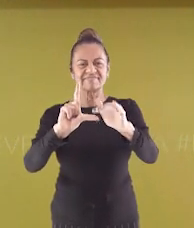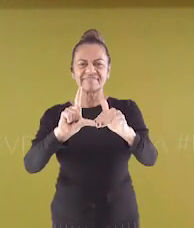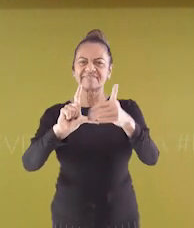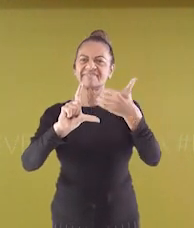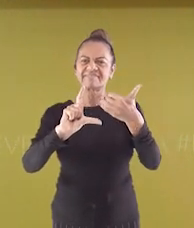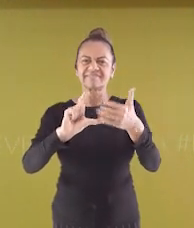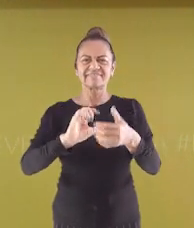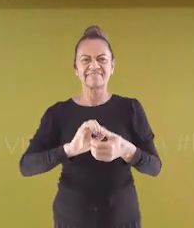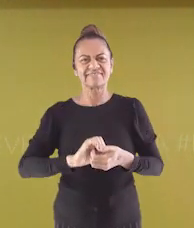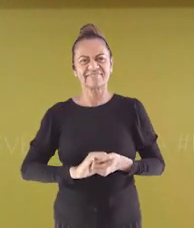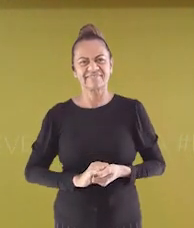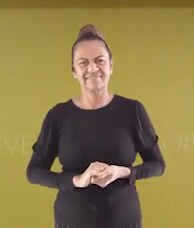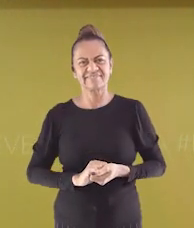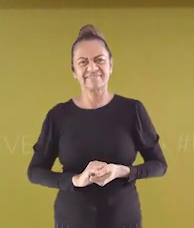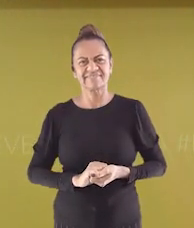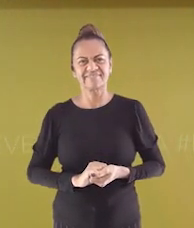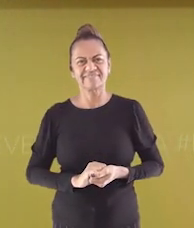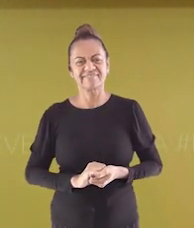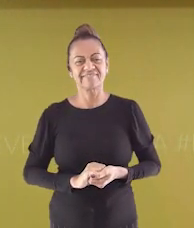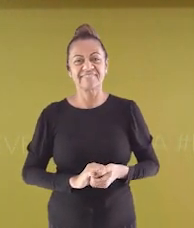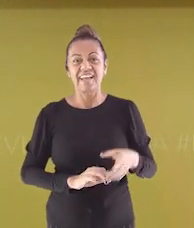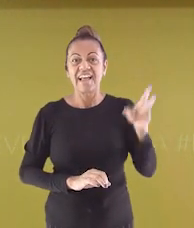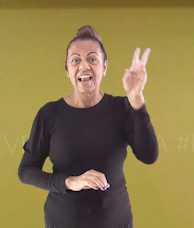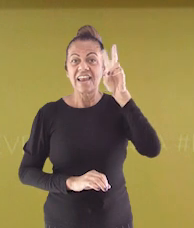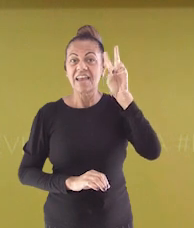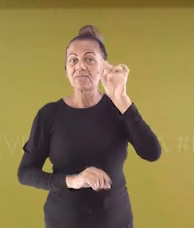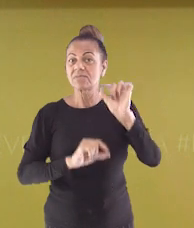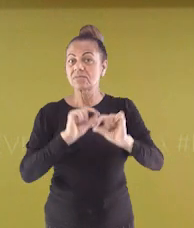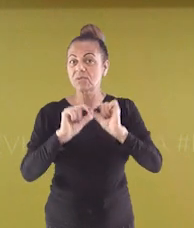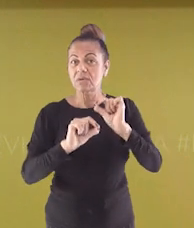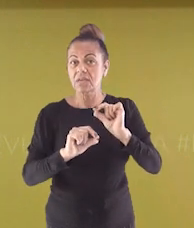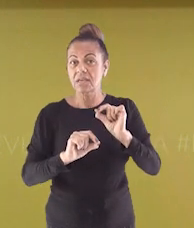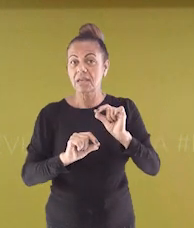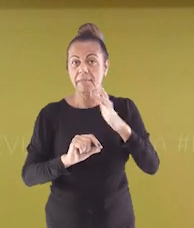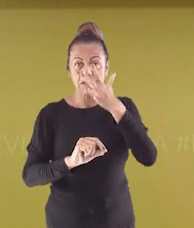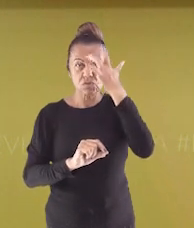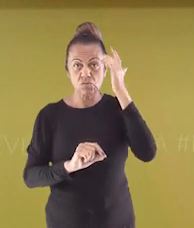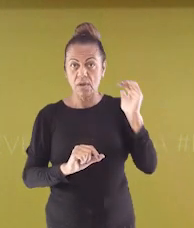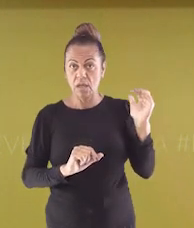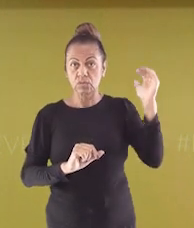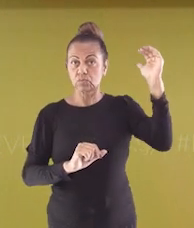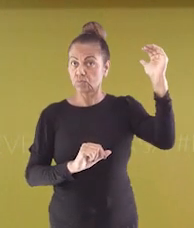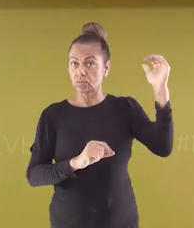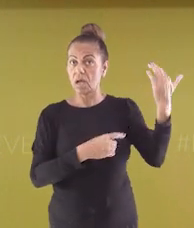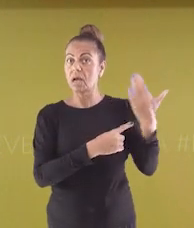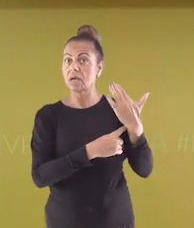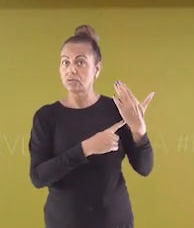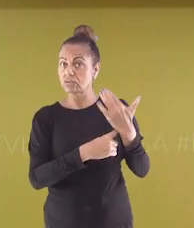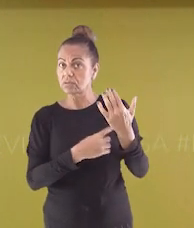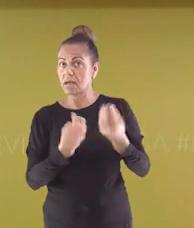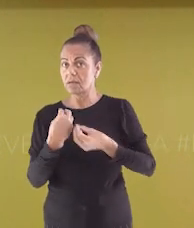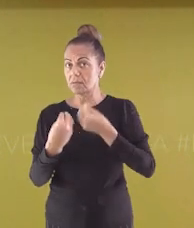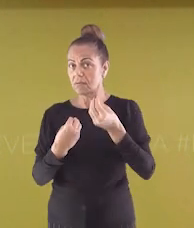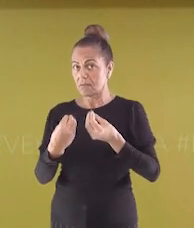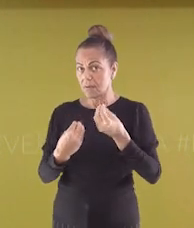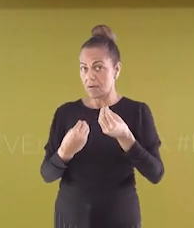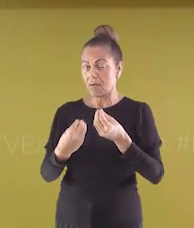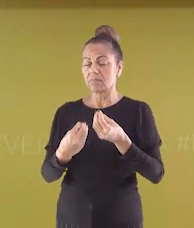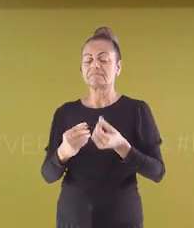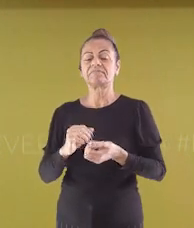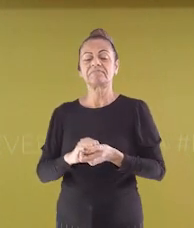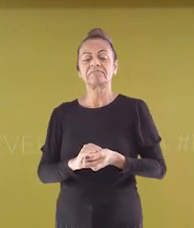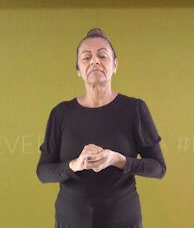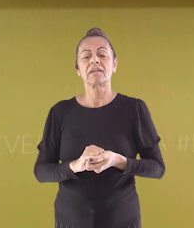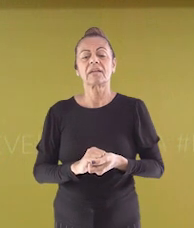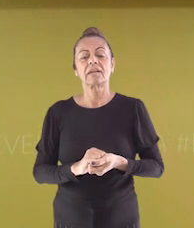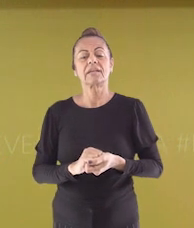tela. E lembre-se que a presença de um adulto é importante sempre. Estamos